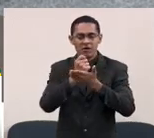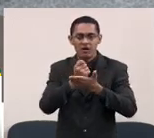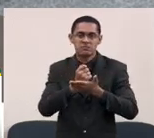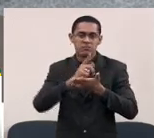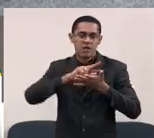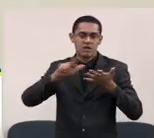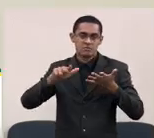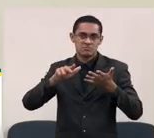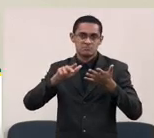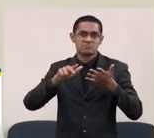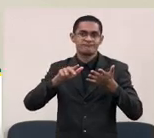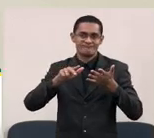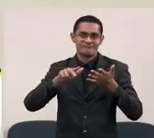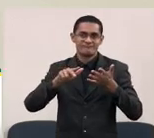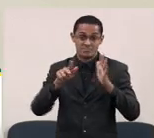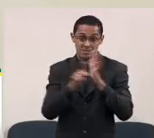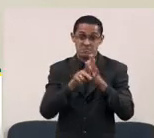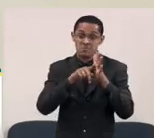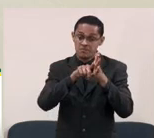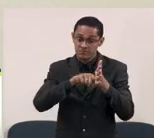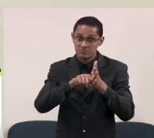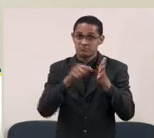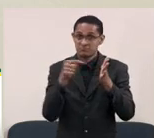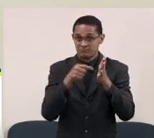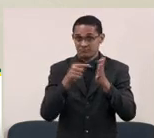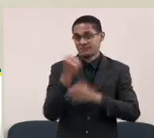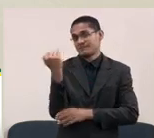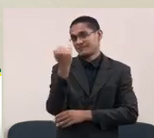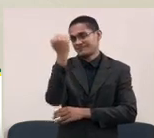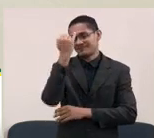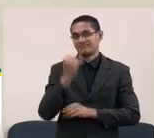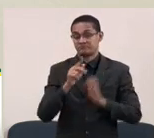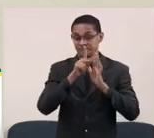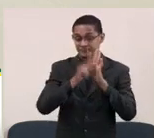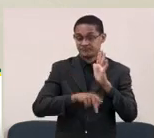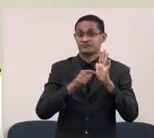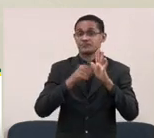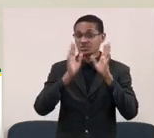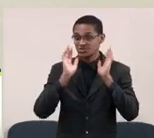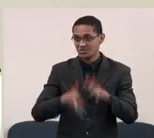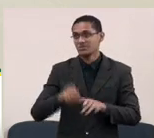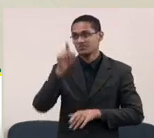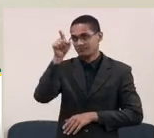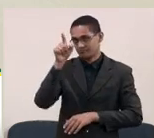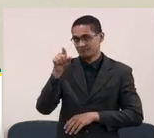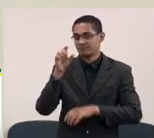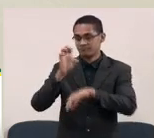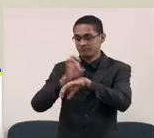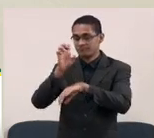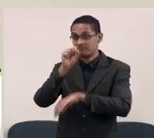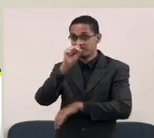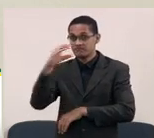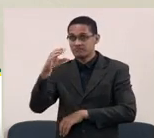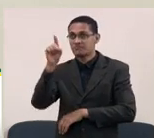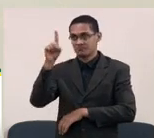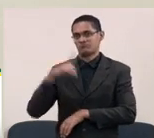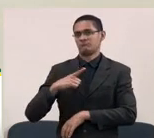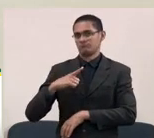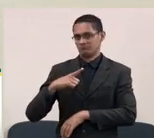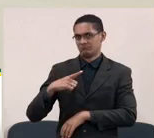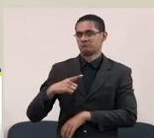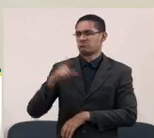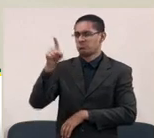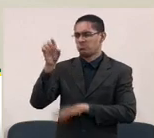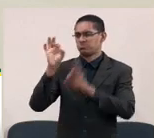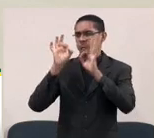para exames. É importante. Esse projeto já foi implantado no estado de Santa Catarina e obteve